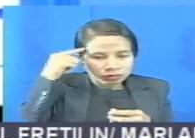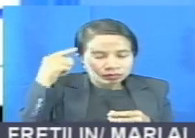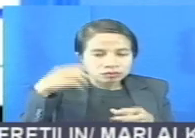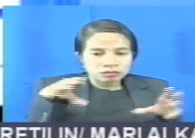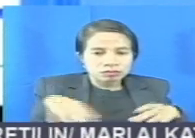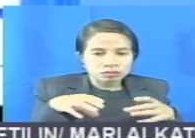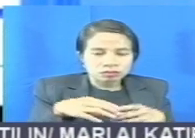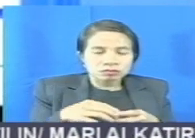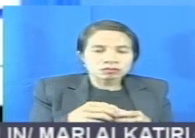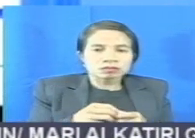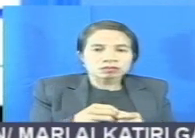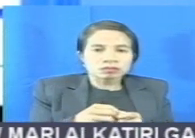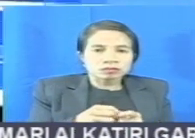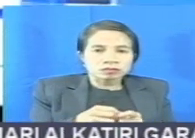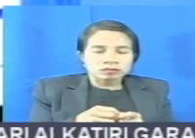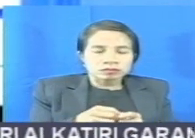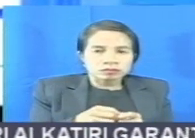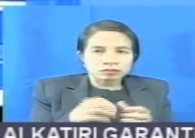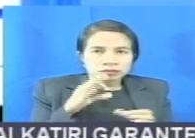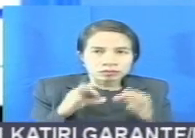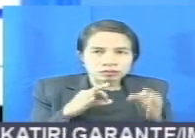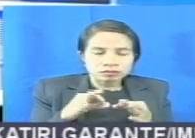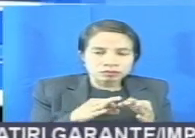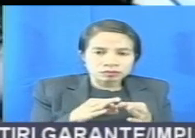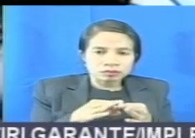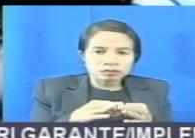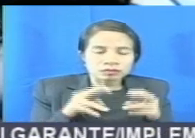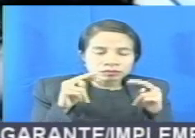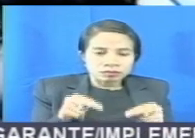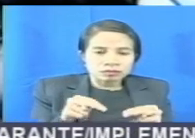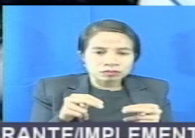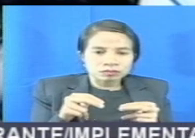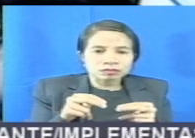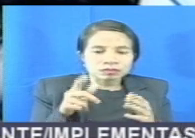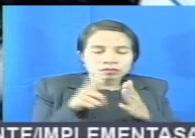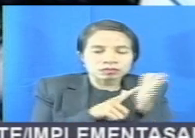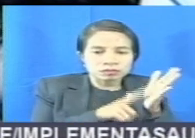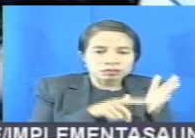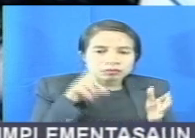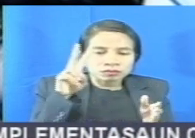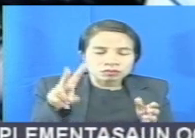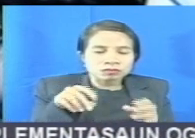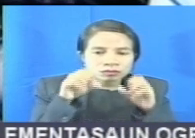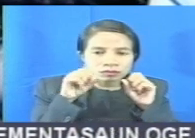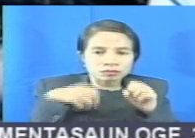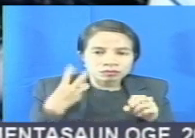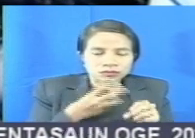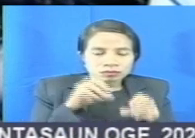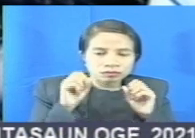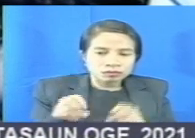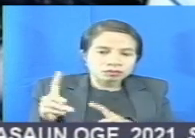integrado a operação proteção socorro. Significa se precisa de decreto lei rua? Sem paz rua tam para tu bem e tá bem